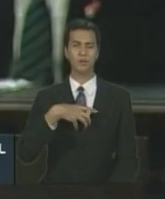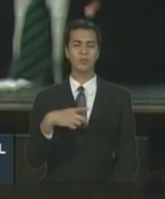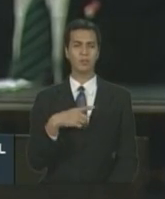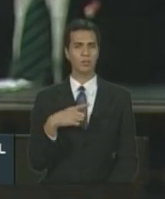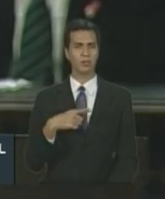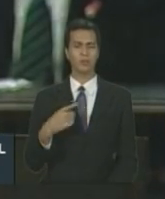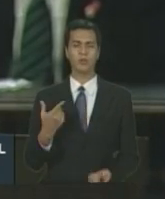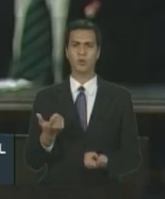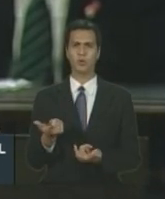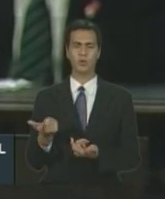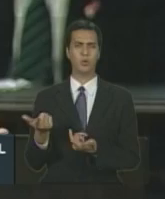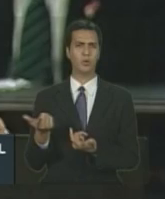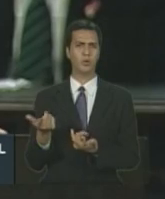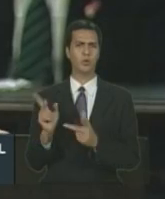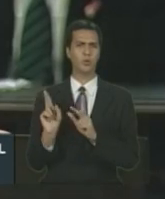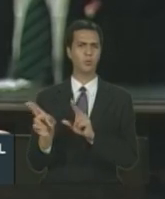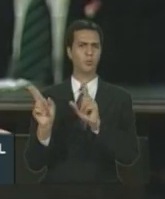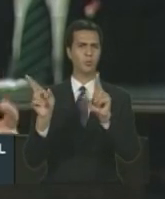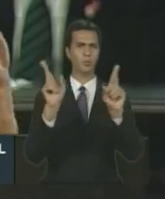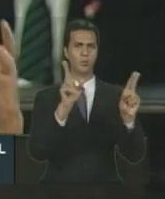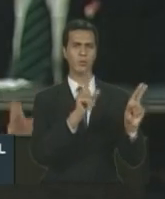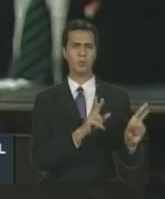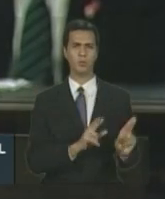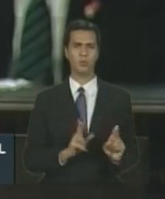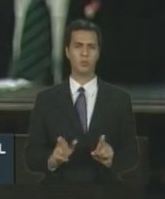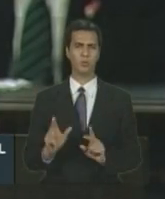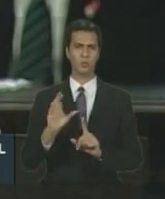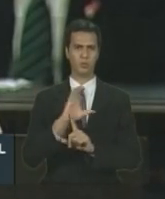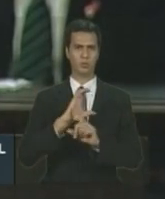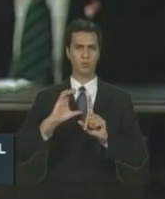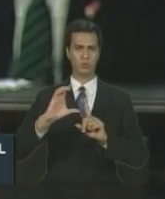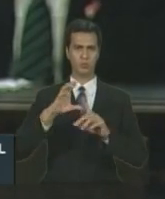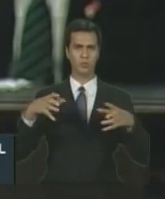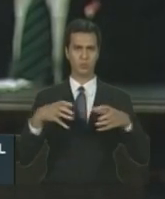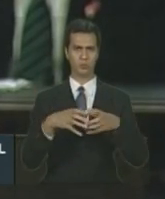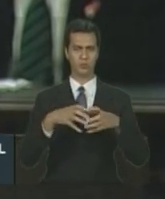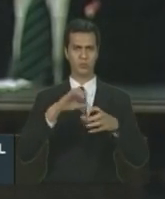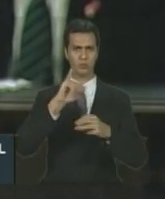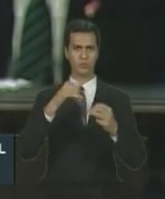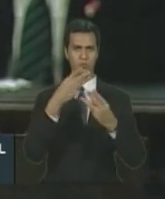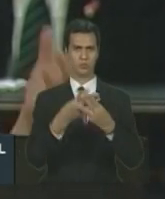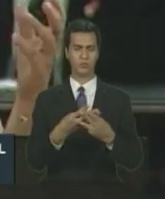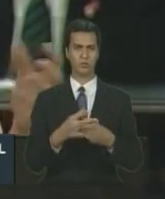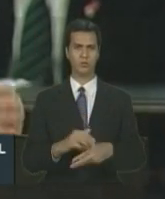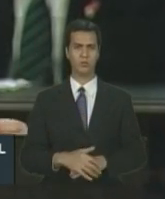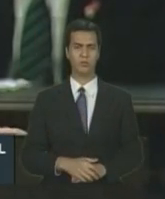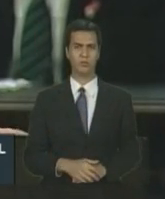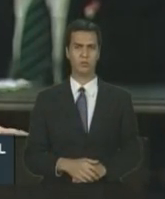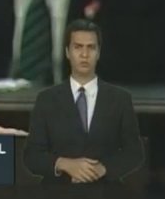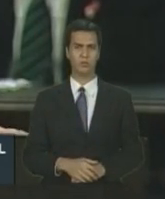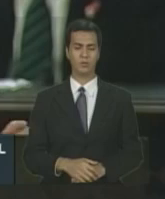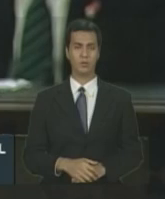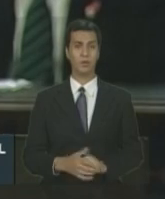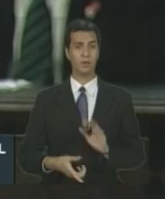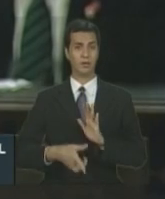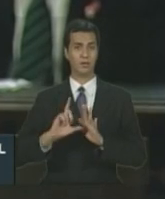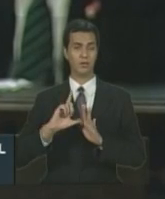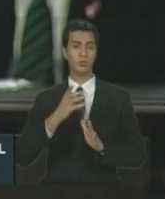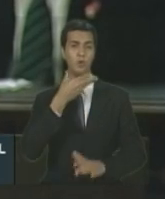todas as comunidades judaicas. E foi externado aqui pelo